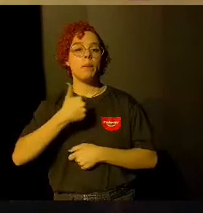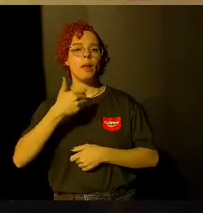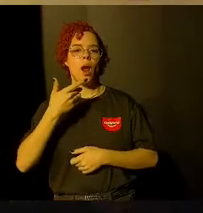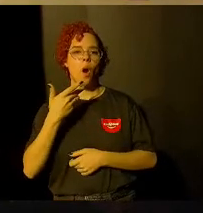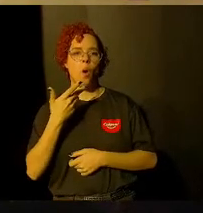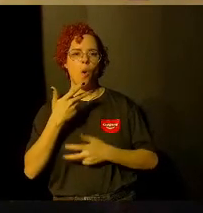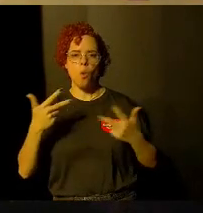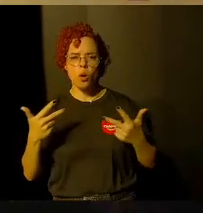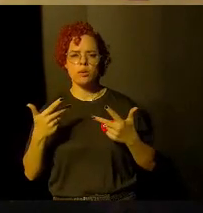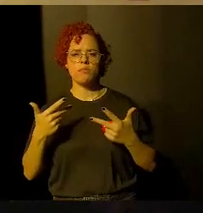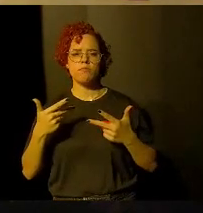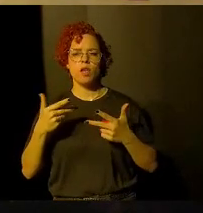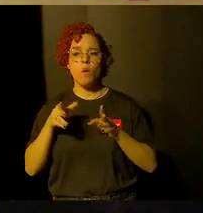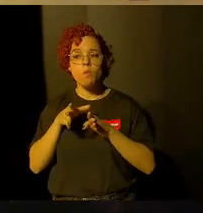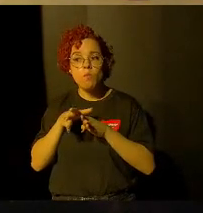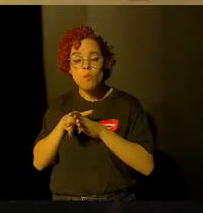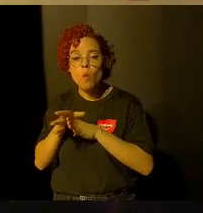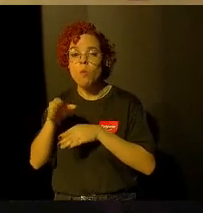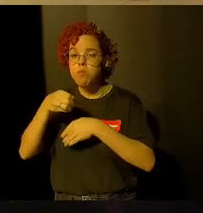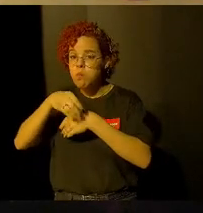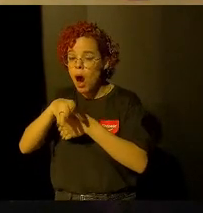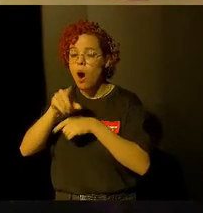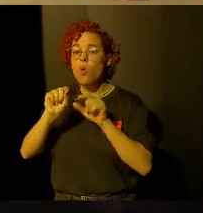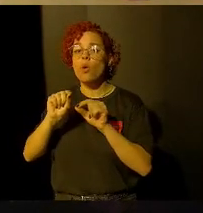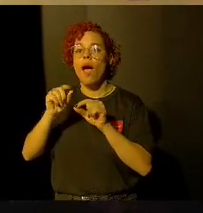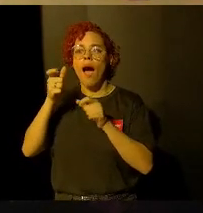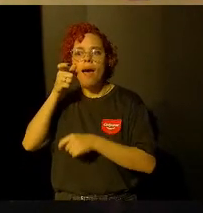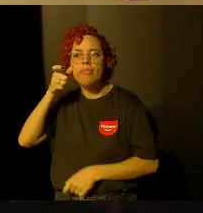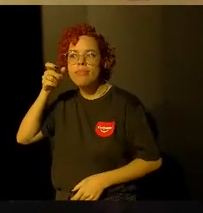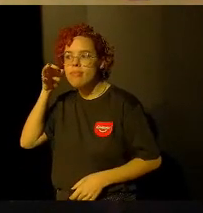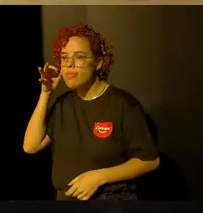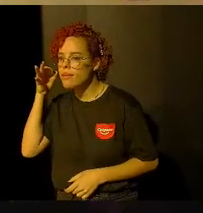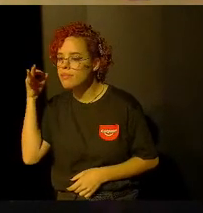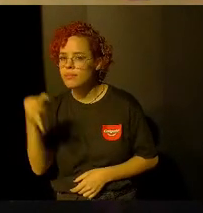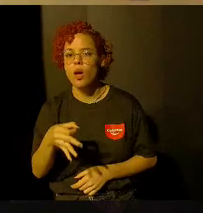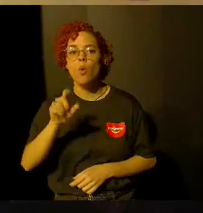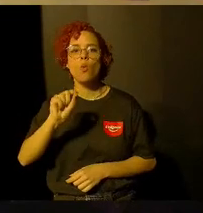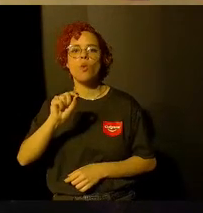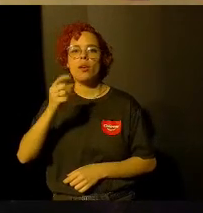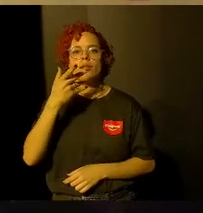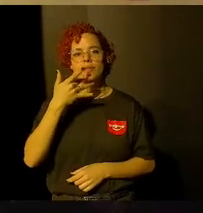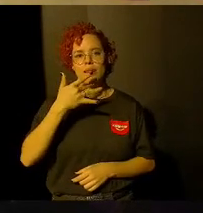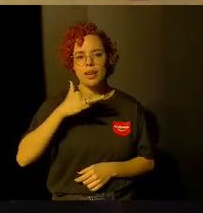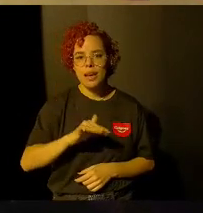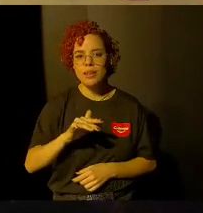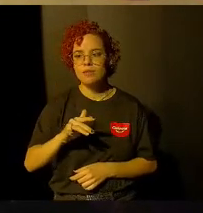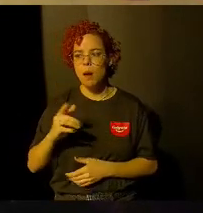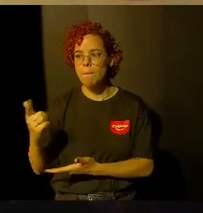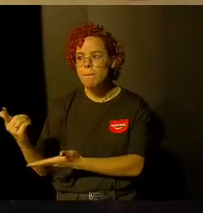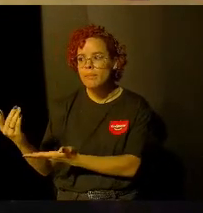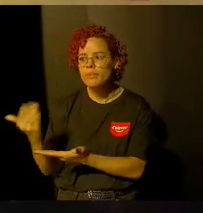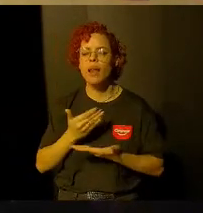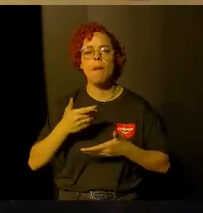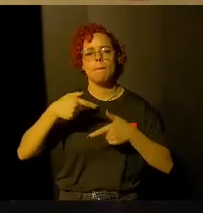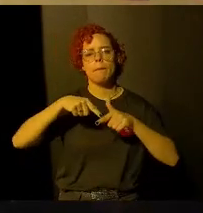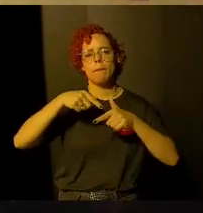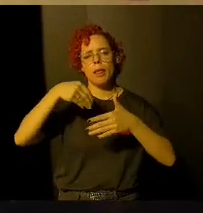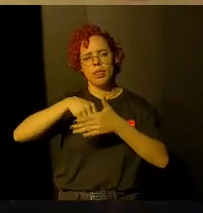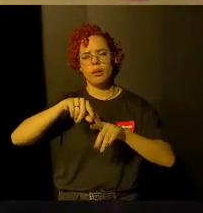ao que a menina nada traz Mesmo que não seja direto mesmo que não seja objetivo